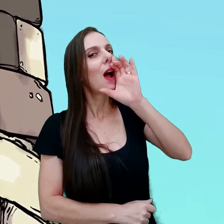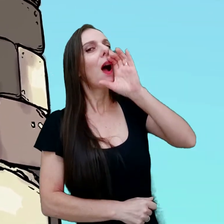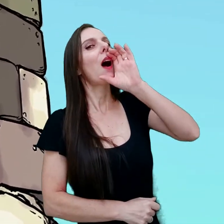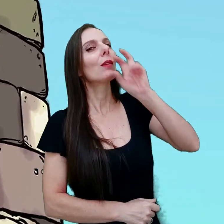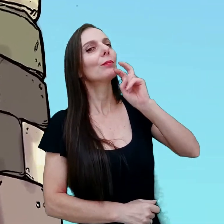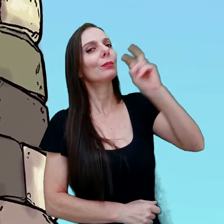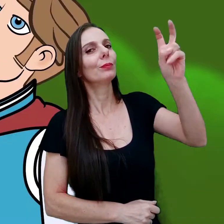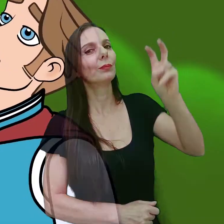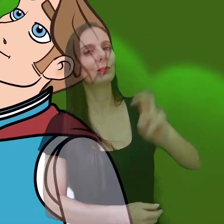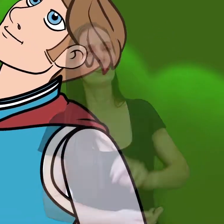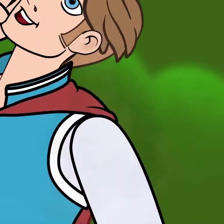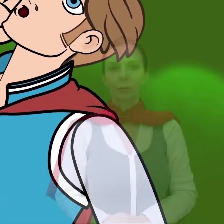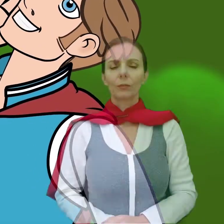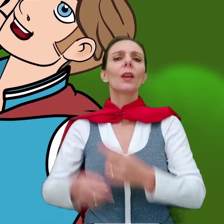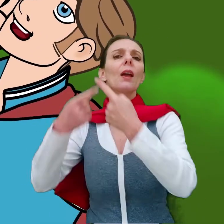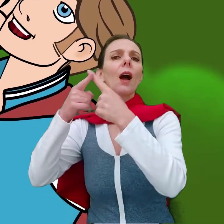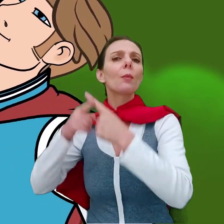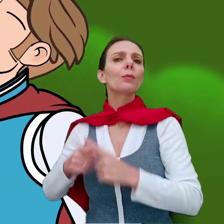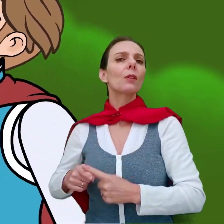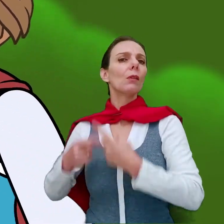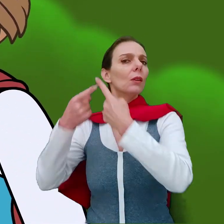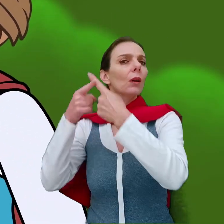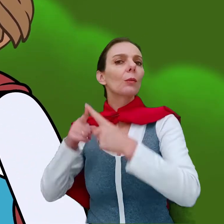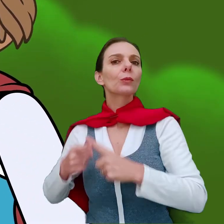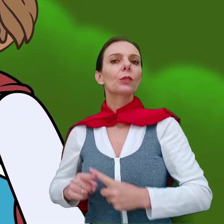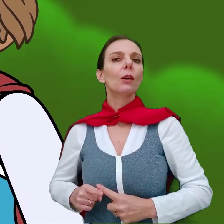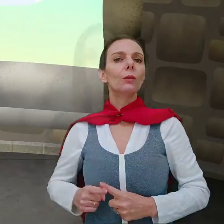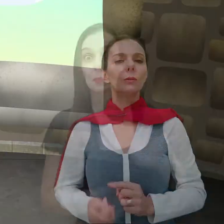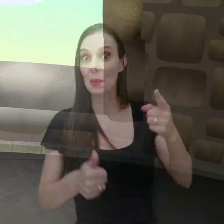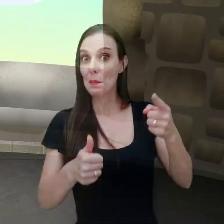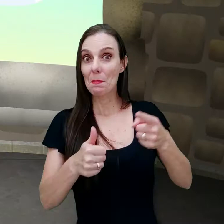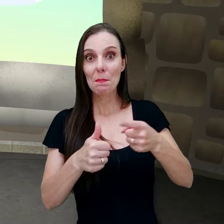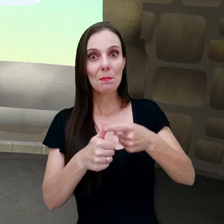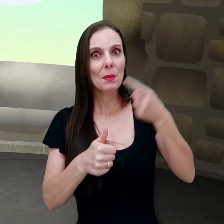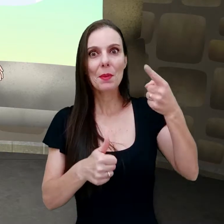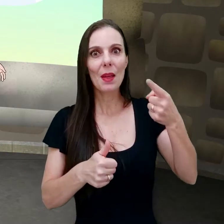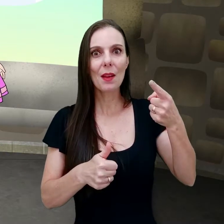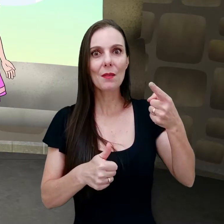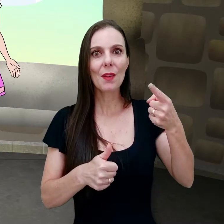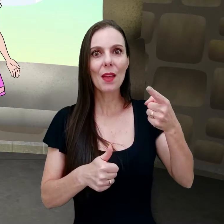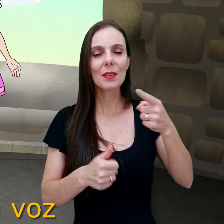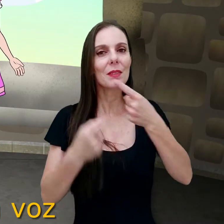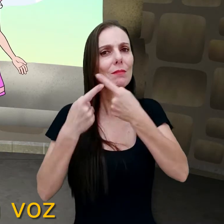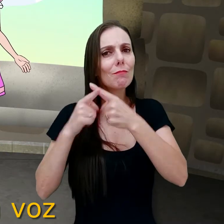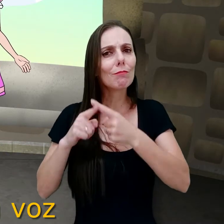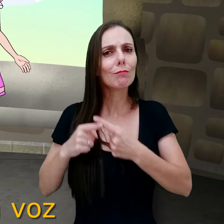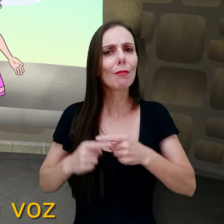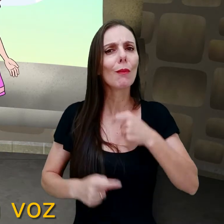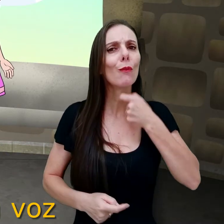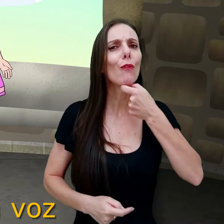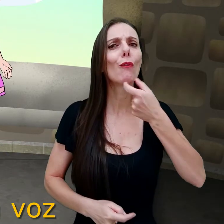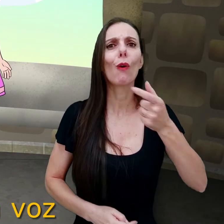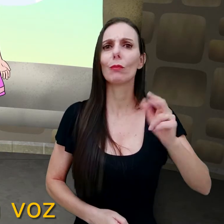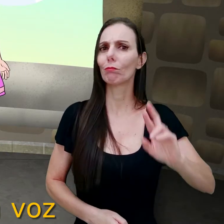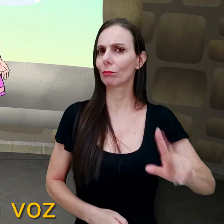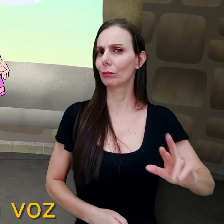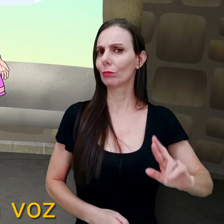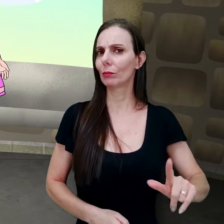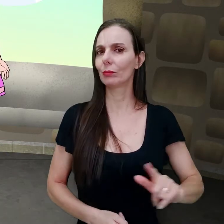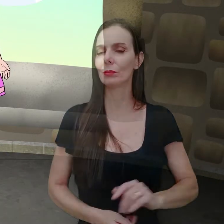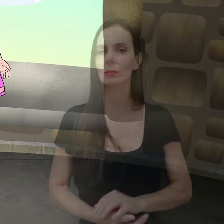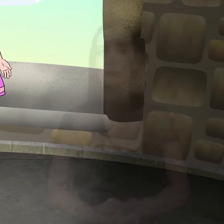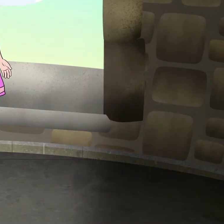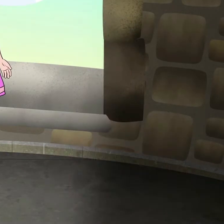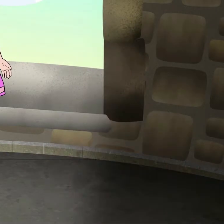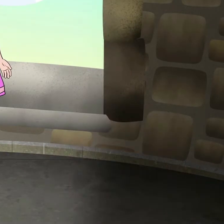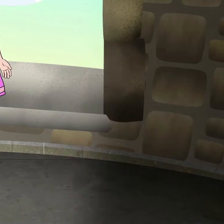da torre e gritou: Rapunzel! Rapunzel! Esta foi a primeira vez que Rapunzel ouviu outra voz